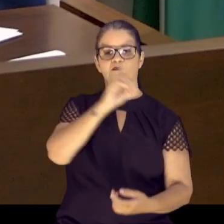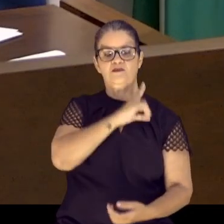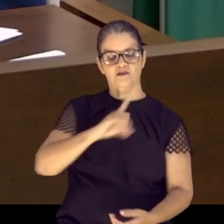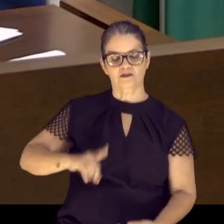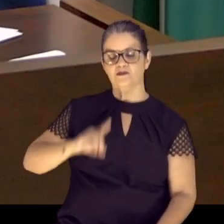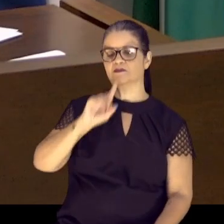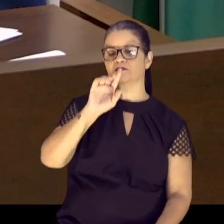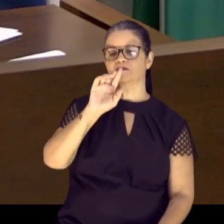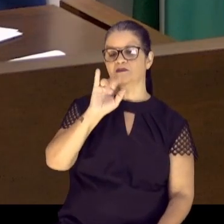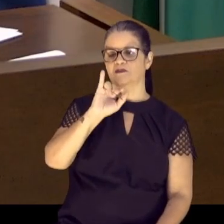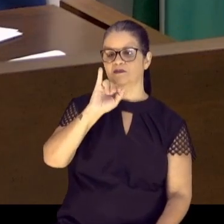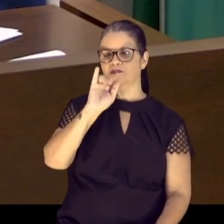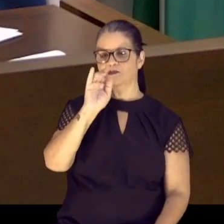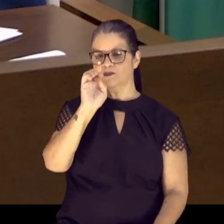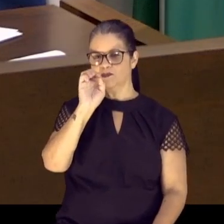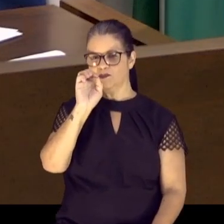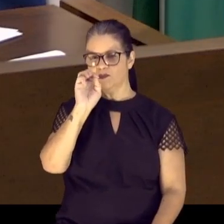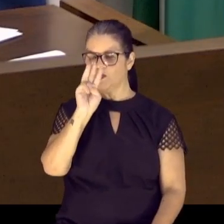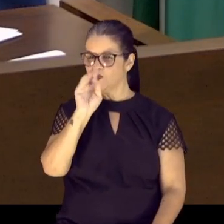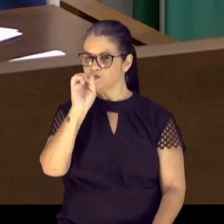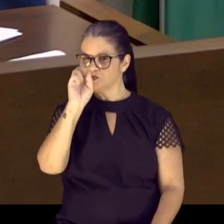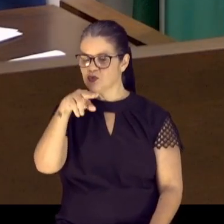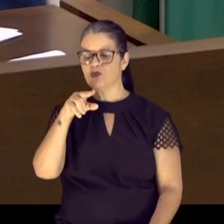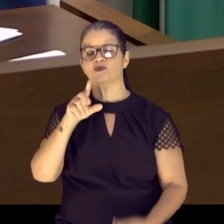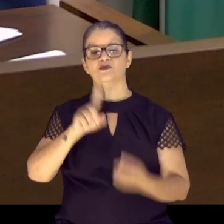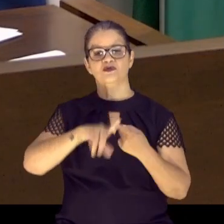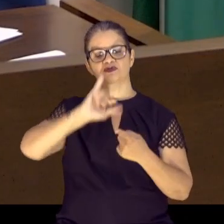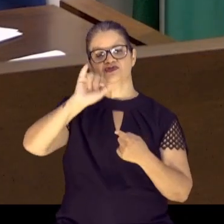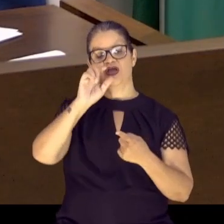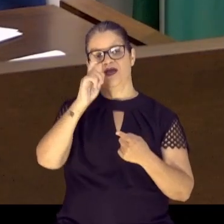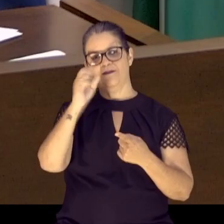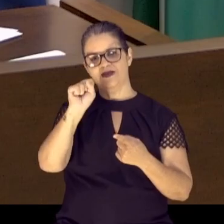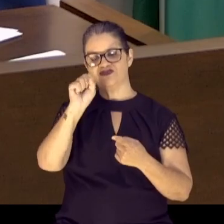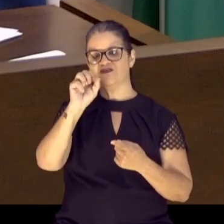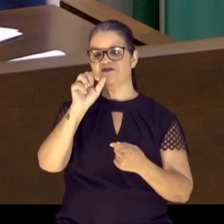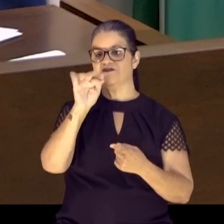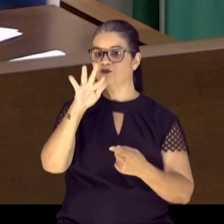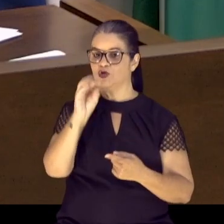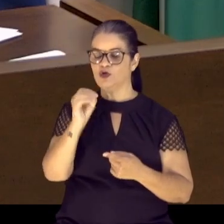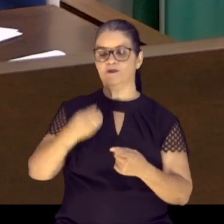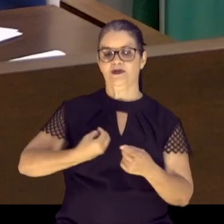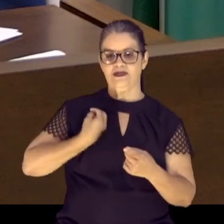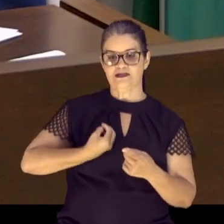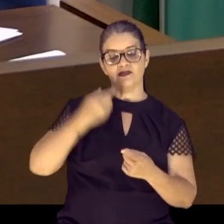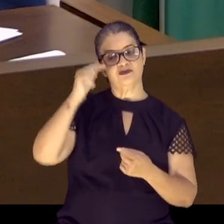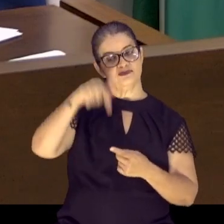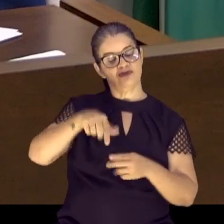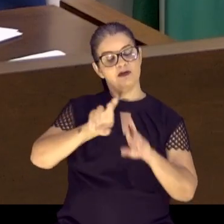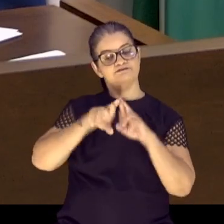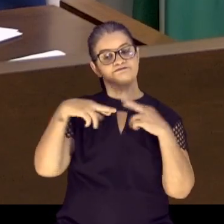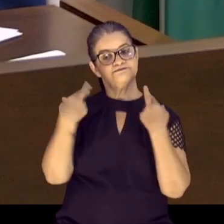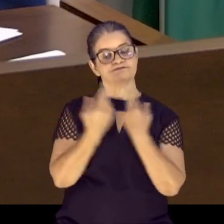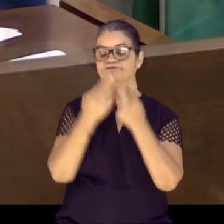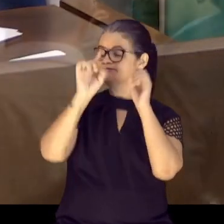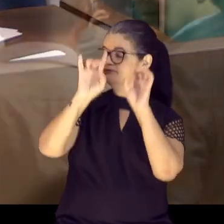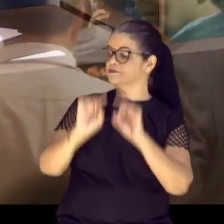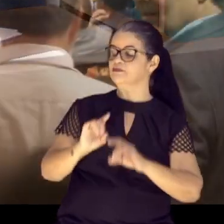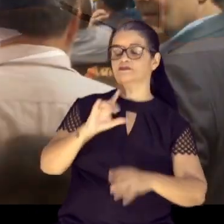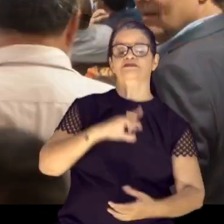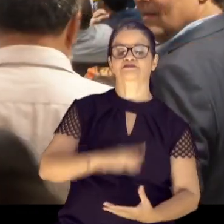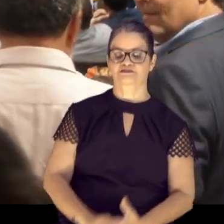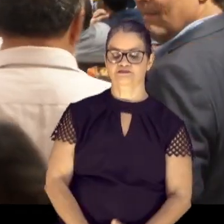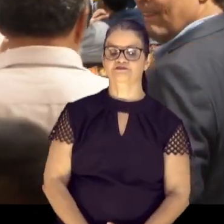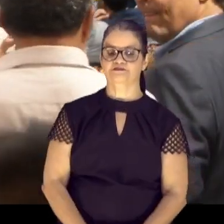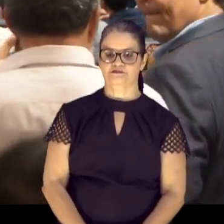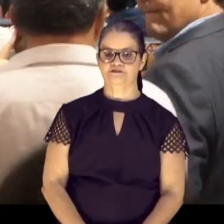Vitor, deputado Jarbas Filhos, Jarbas Filho, presente já nesta reunião solene.